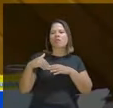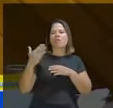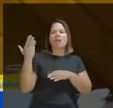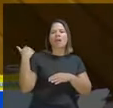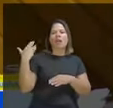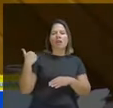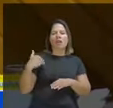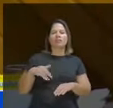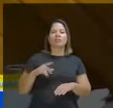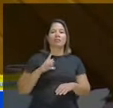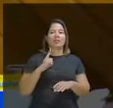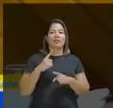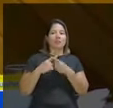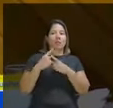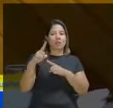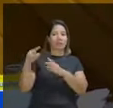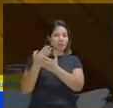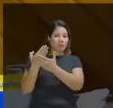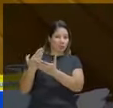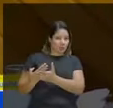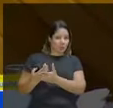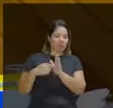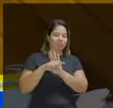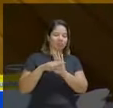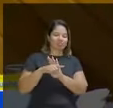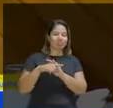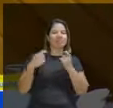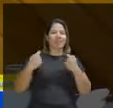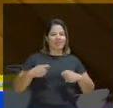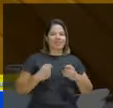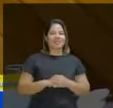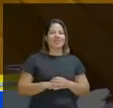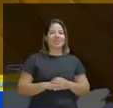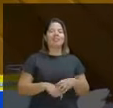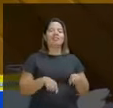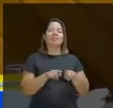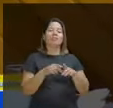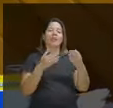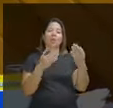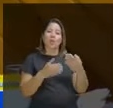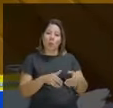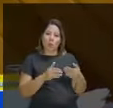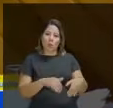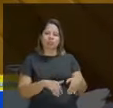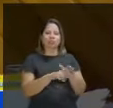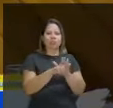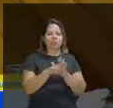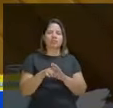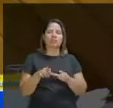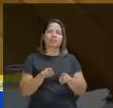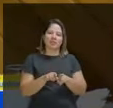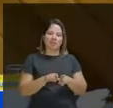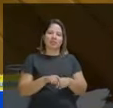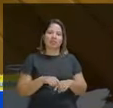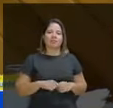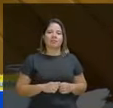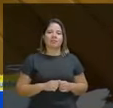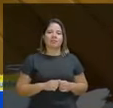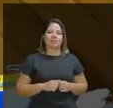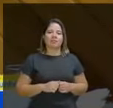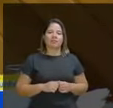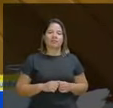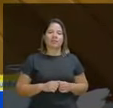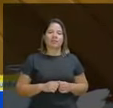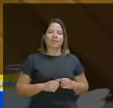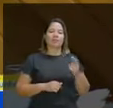de doutorado e mestrado, e sobre concursos públicos, dentre outros. Ressalta-se que, para o bom funcionamento da ouvidoria,